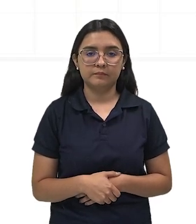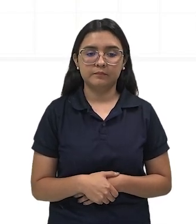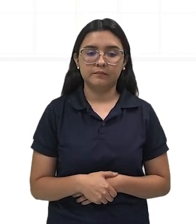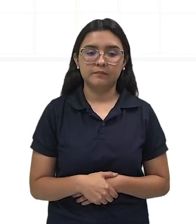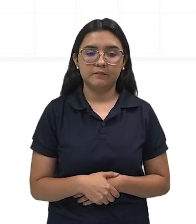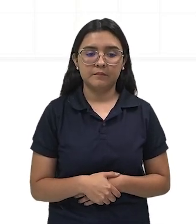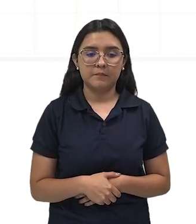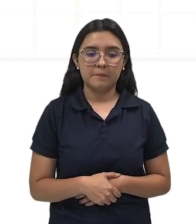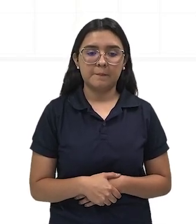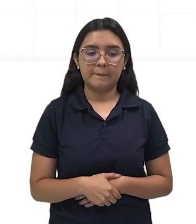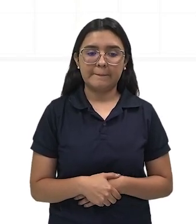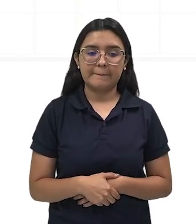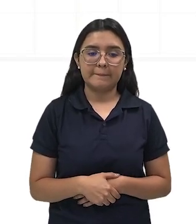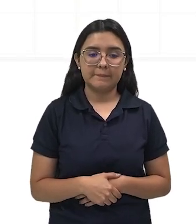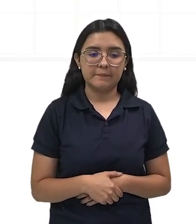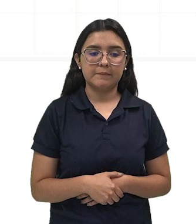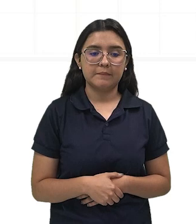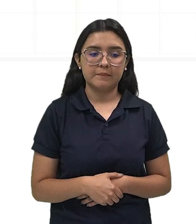aqui, ó,